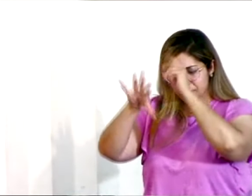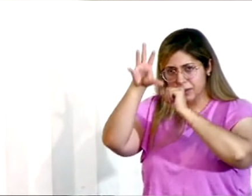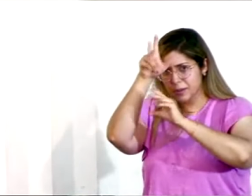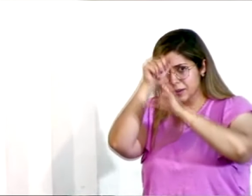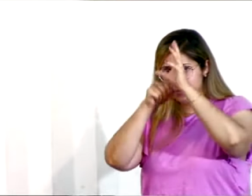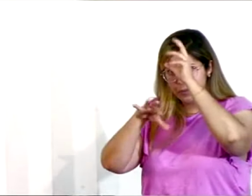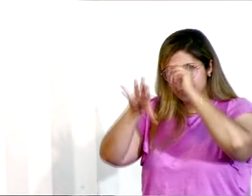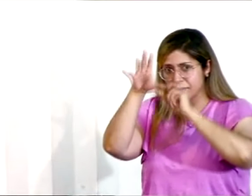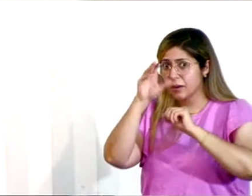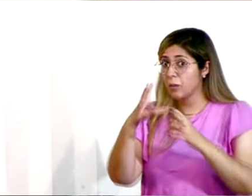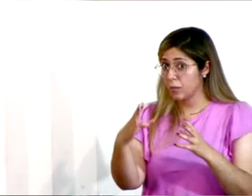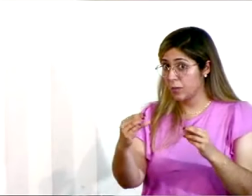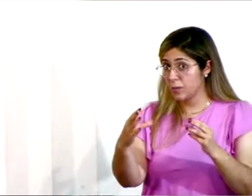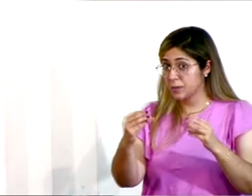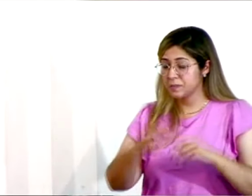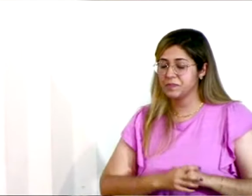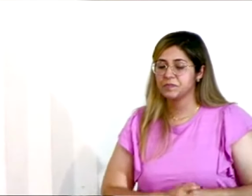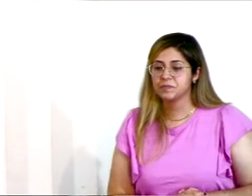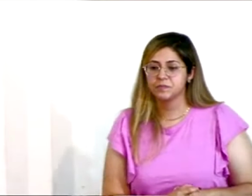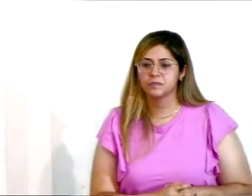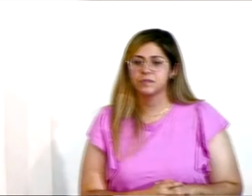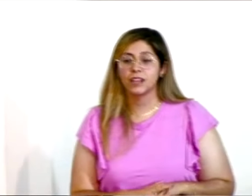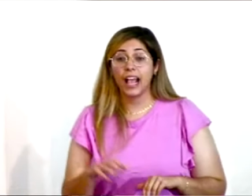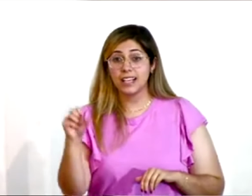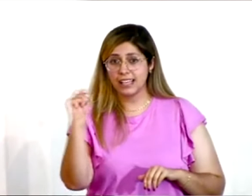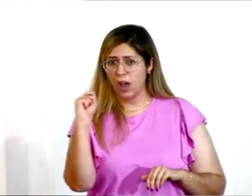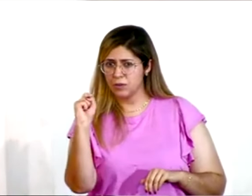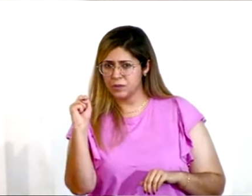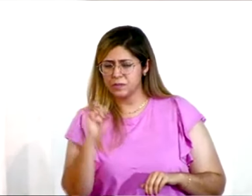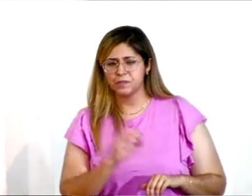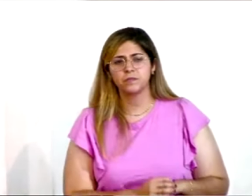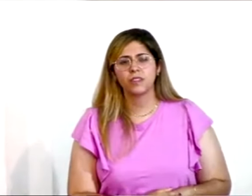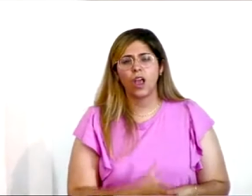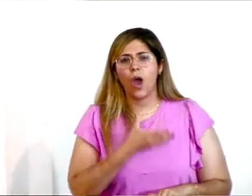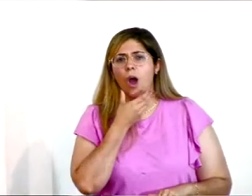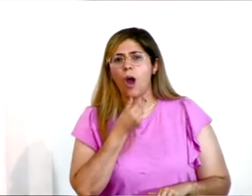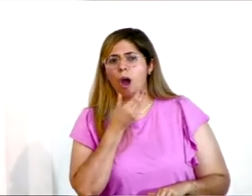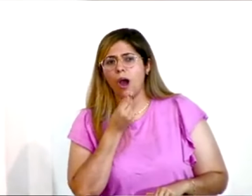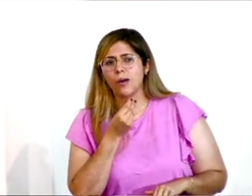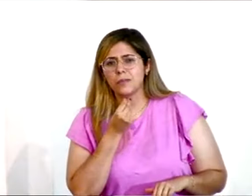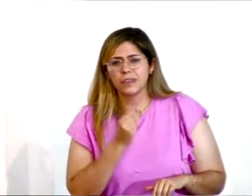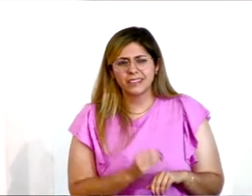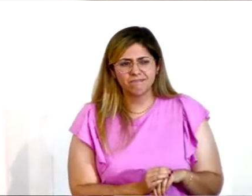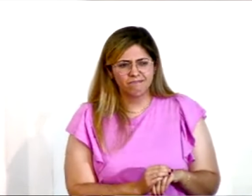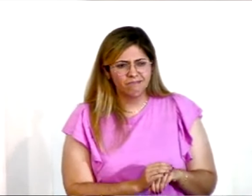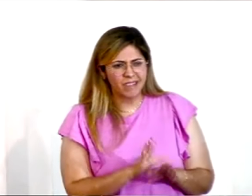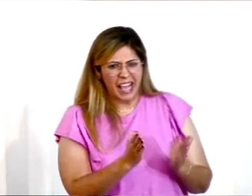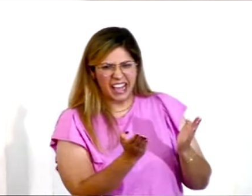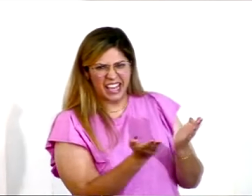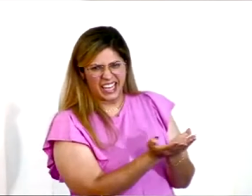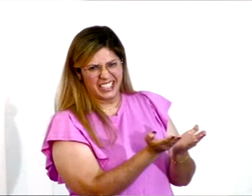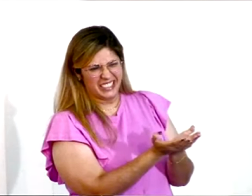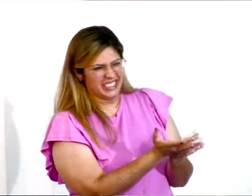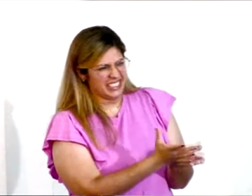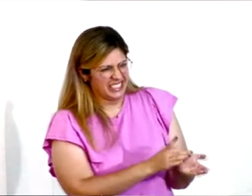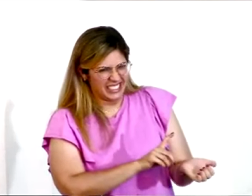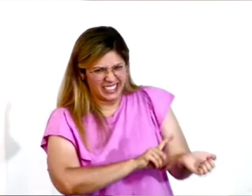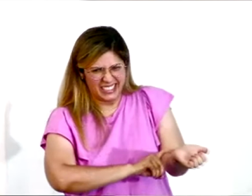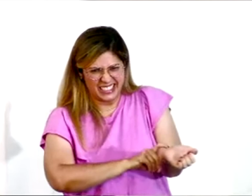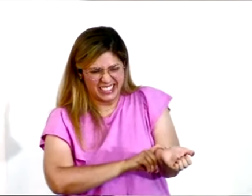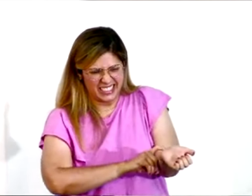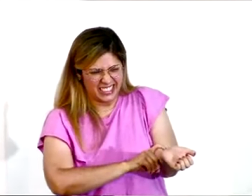de passagem. Saulo é um homem que, conforme o cristianismo vai crescendo, ele vai se irritando com o cristianismo. Quem são